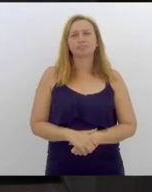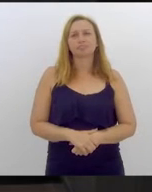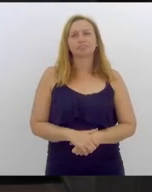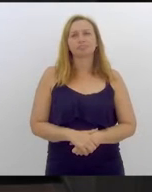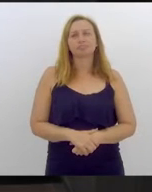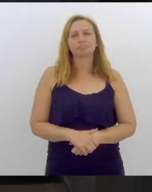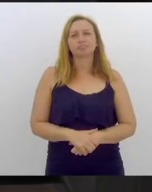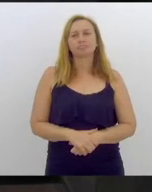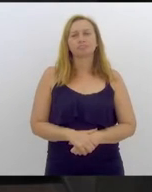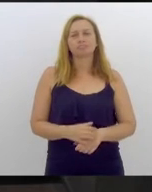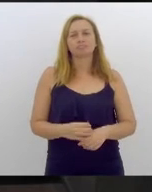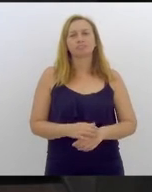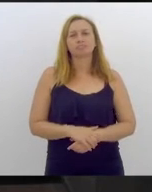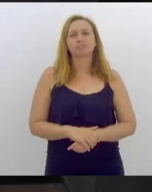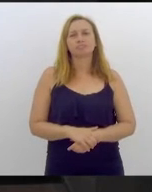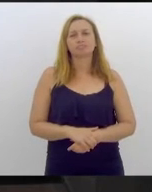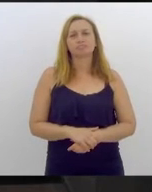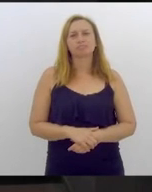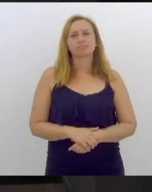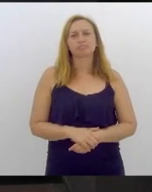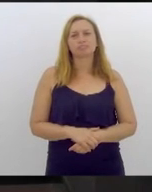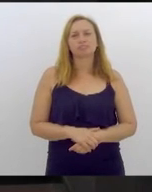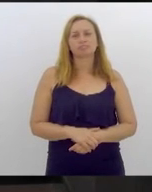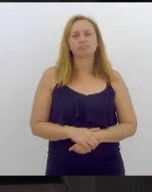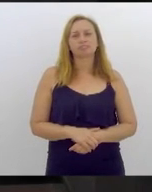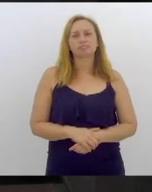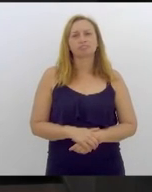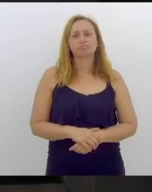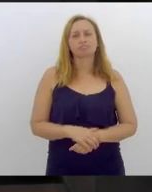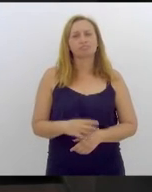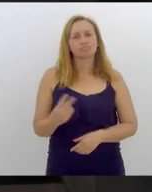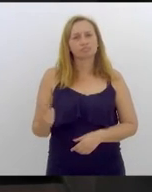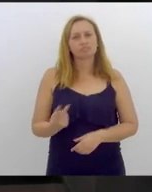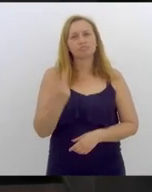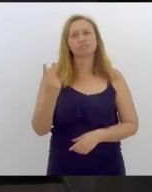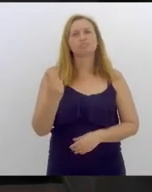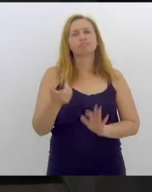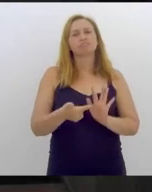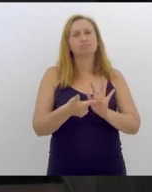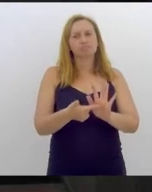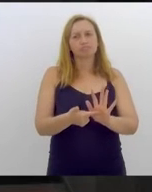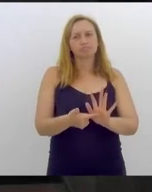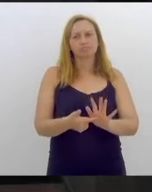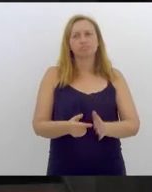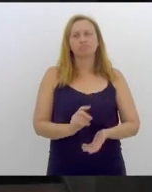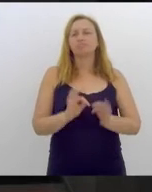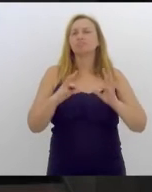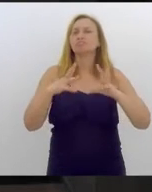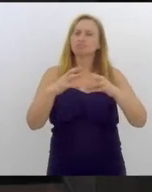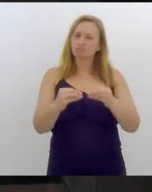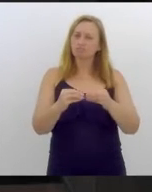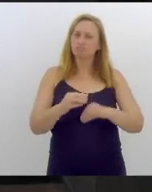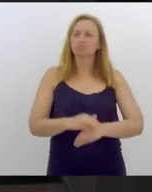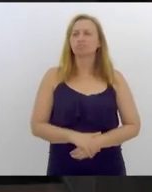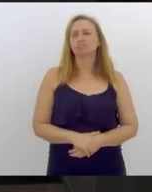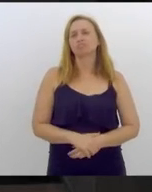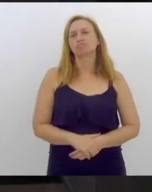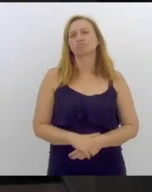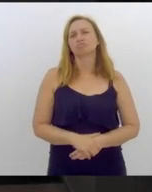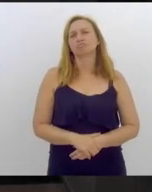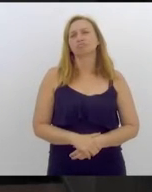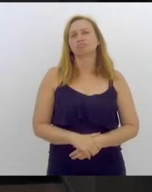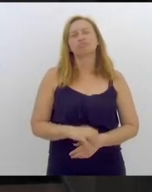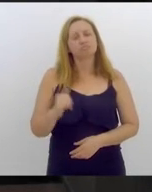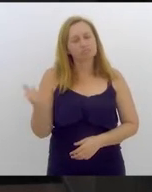Legislativa emitir juízo de valor sobre tudo aquilo que